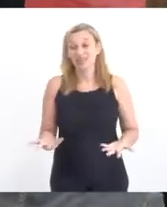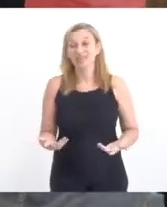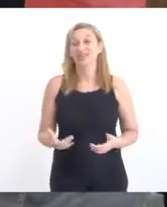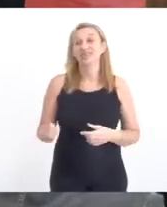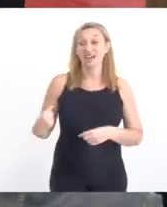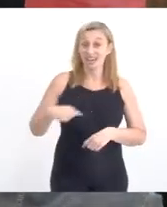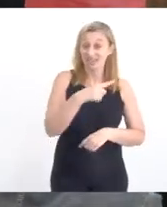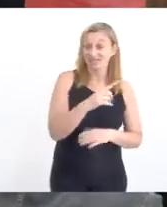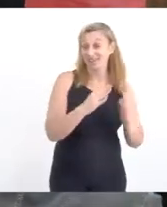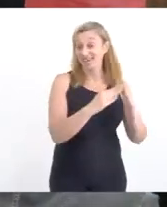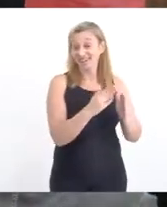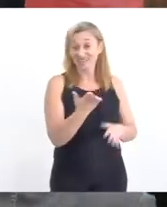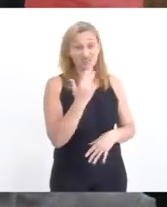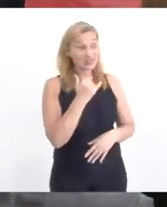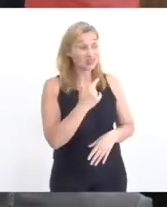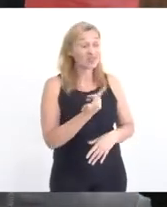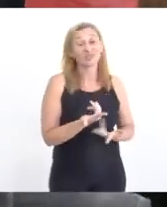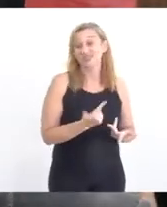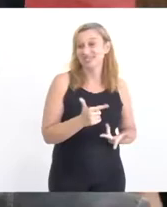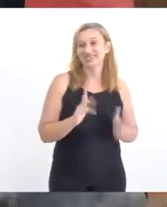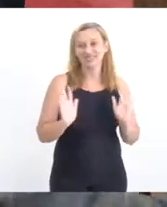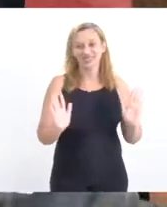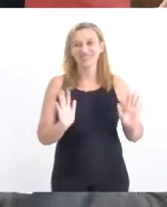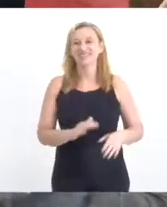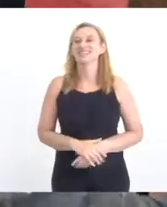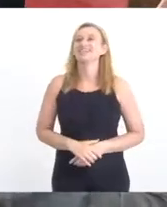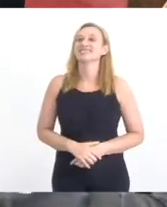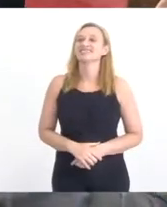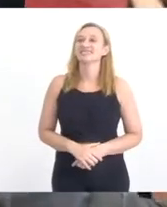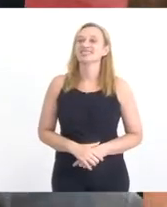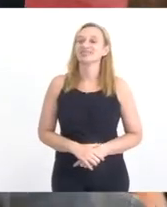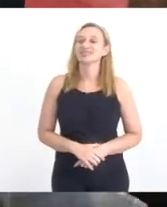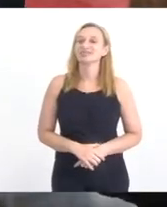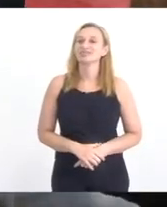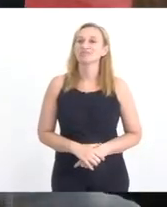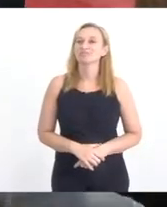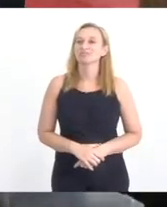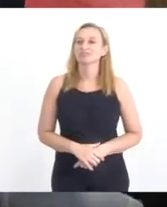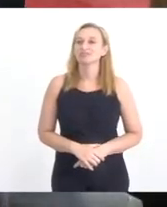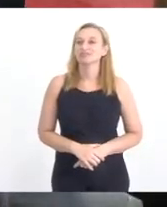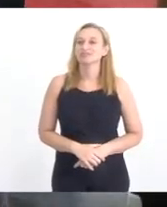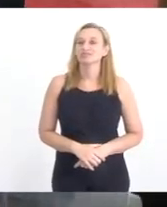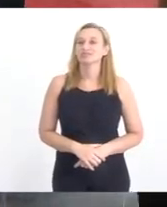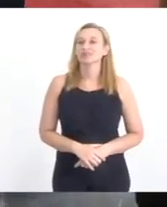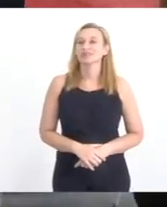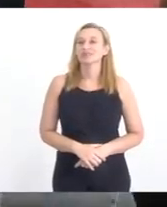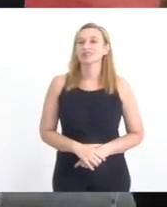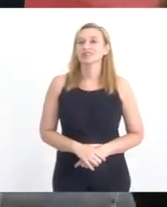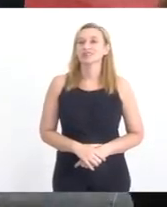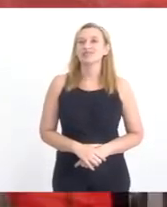porque elas a política é feita que você faz chover e